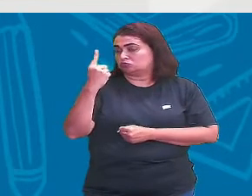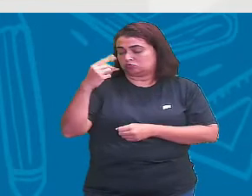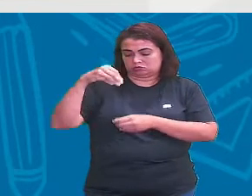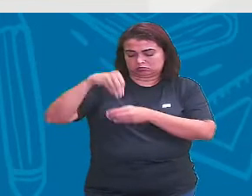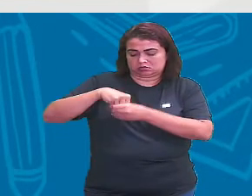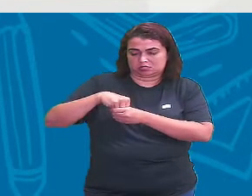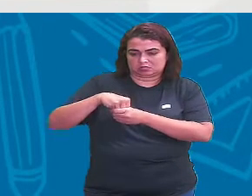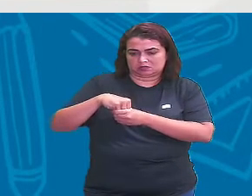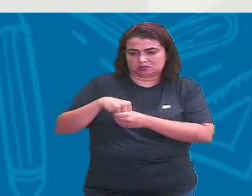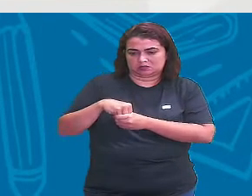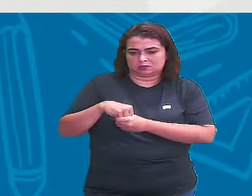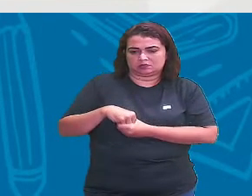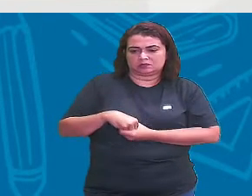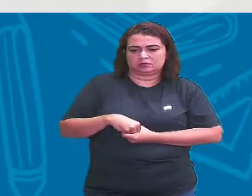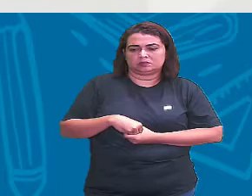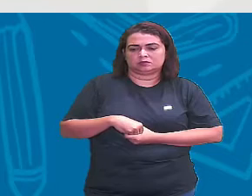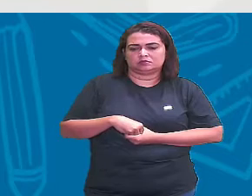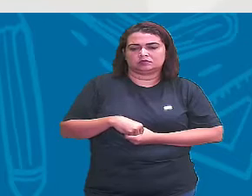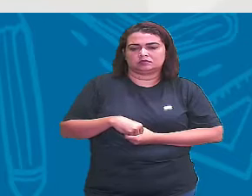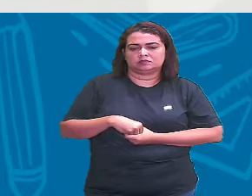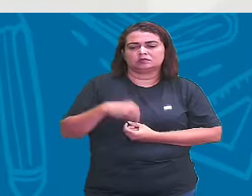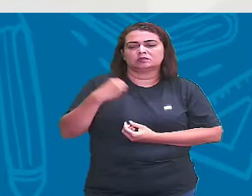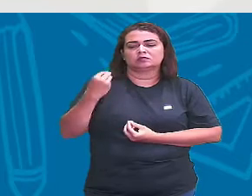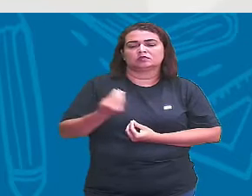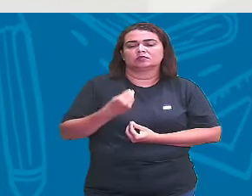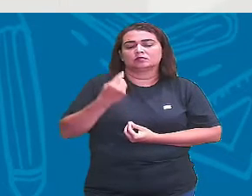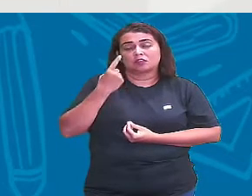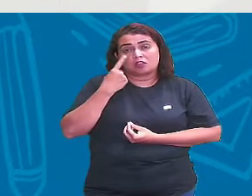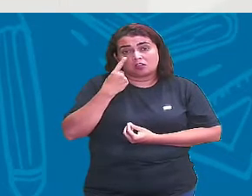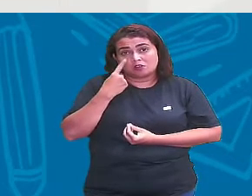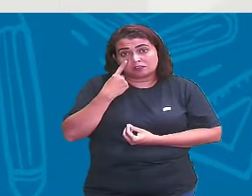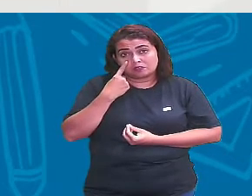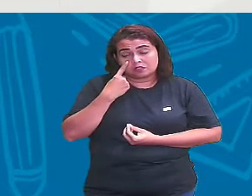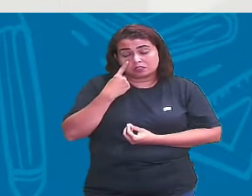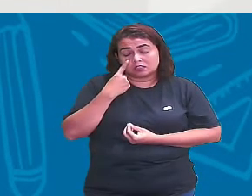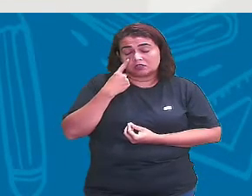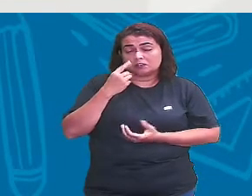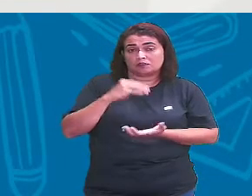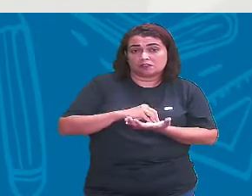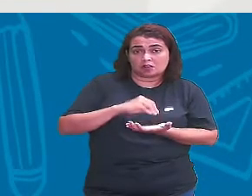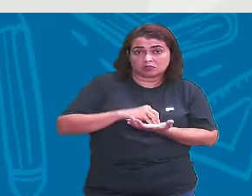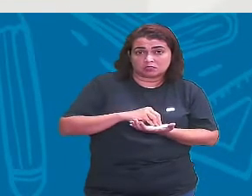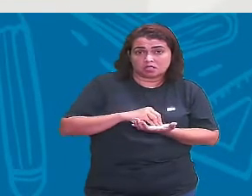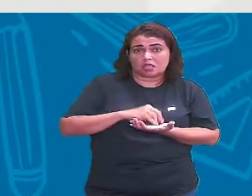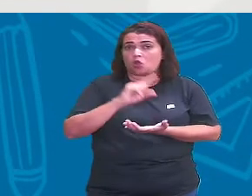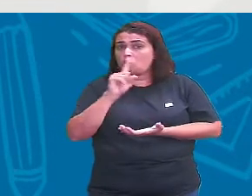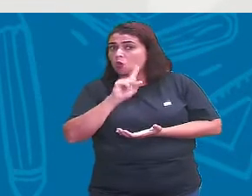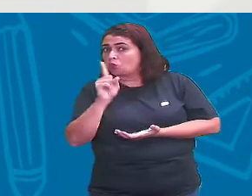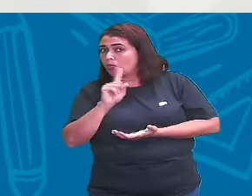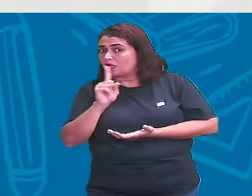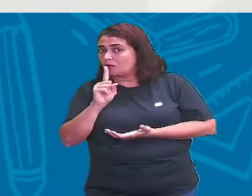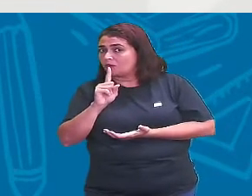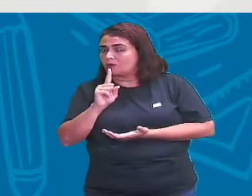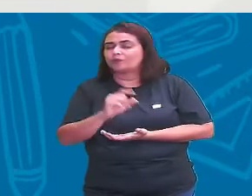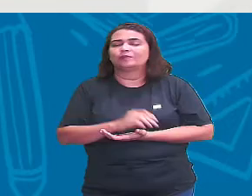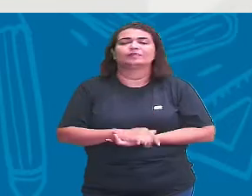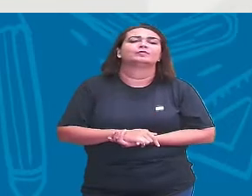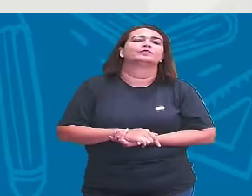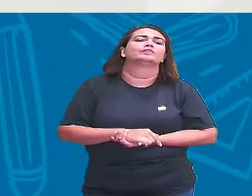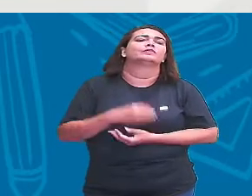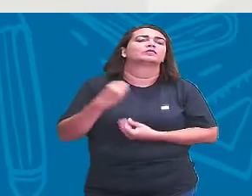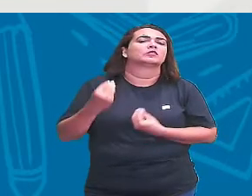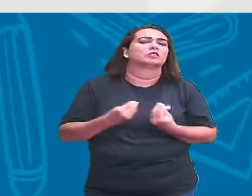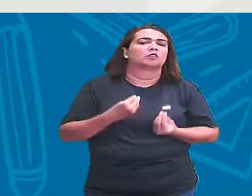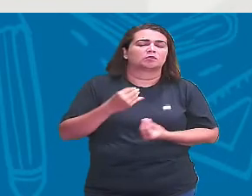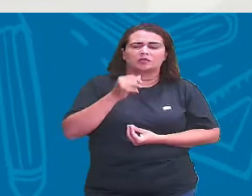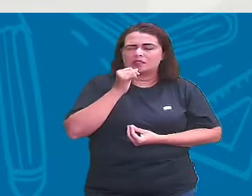criança. Vamos embora. A gente vai ver se vai sobrar algum carrinho ou se vai sobrar alguma criança. Isso daí é